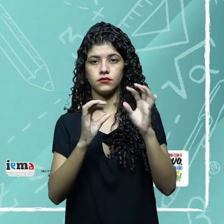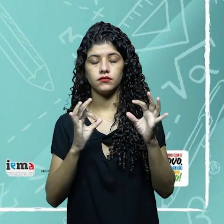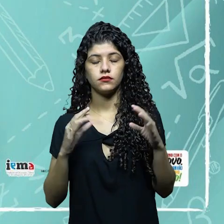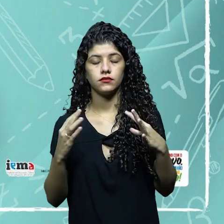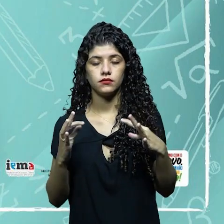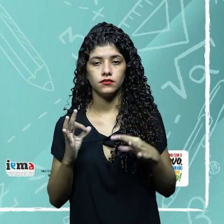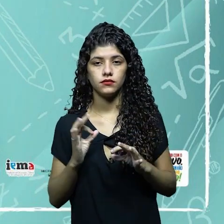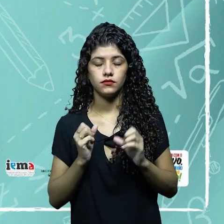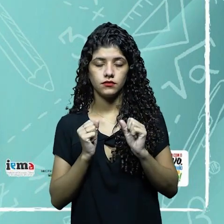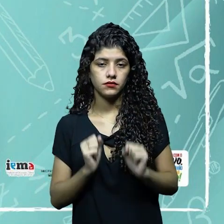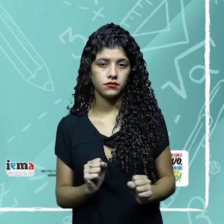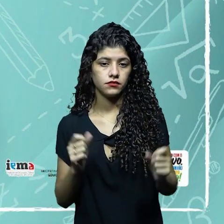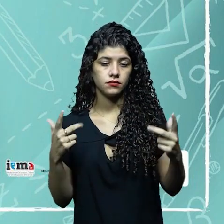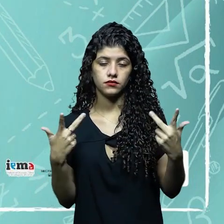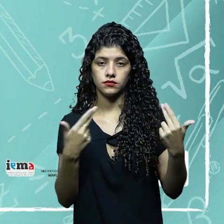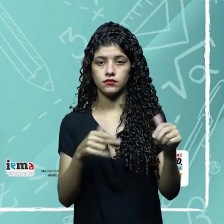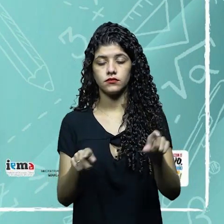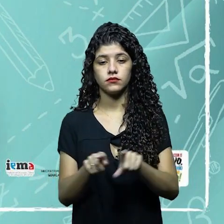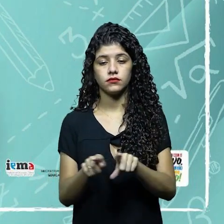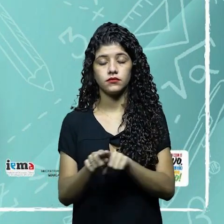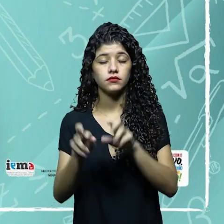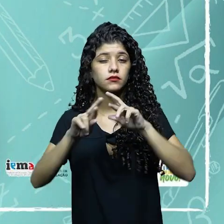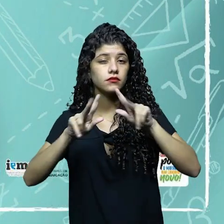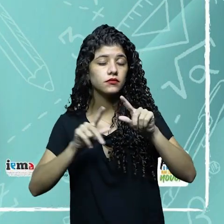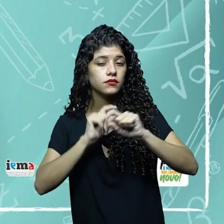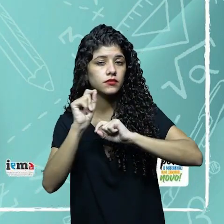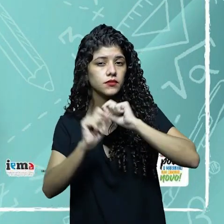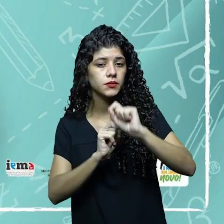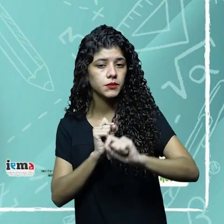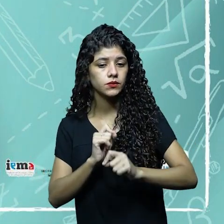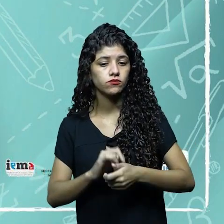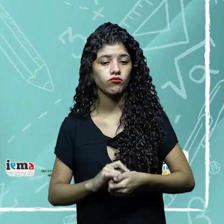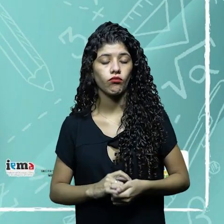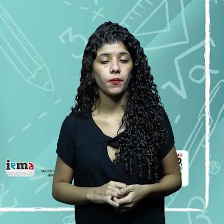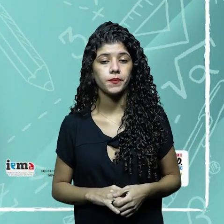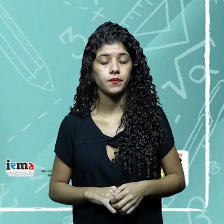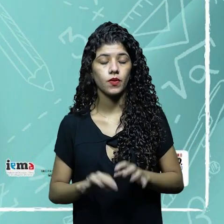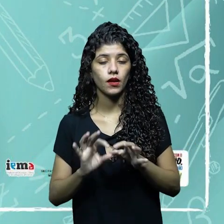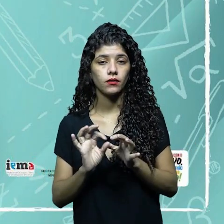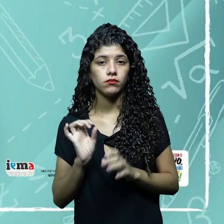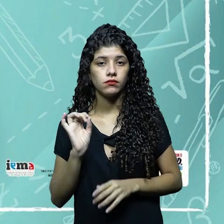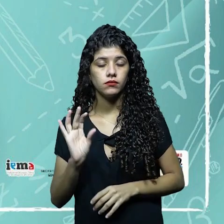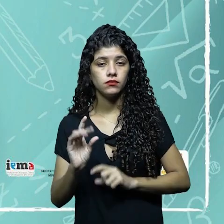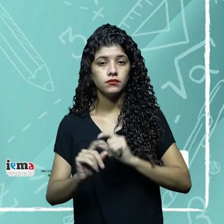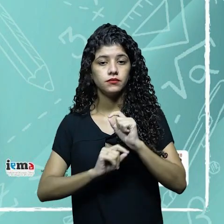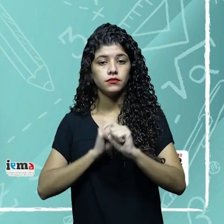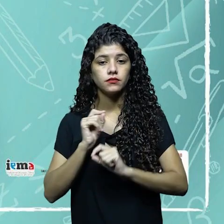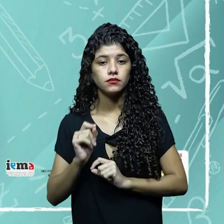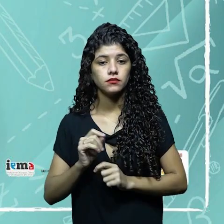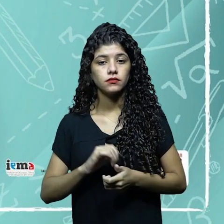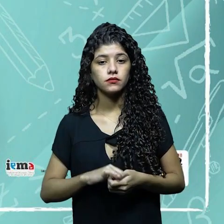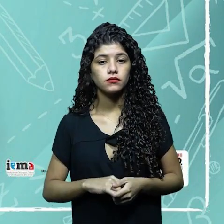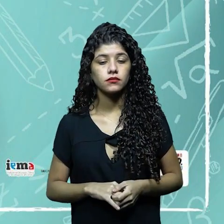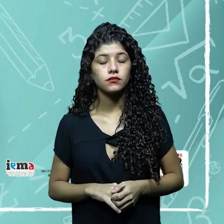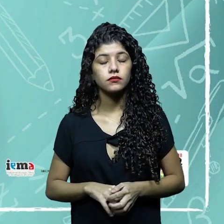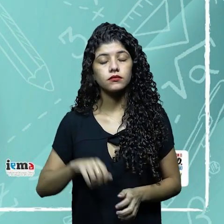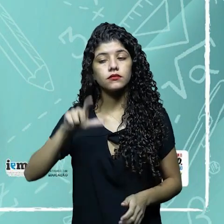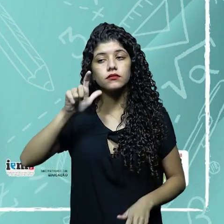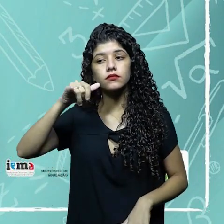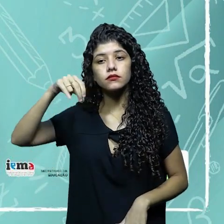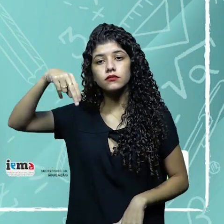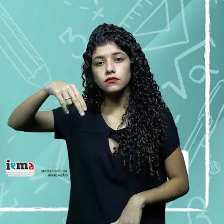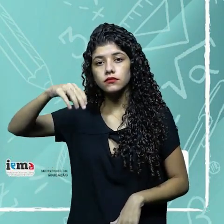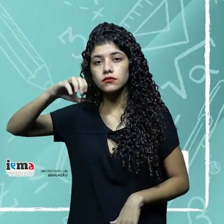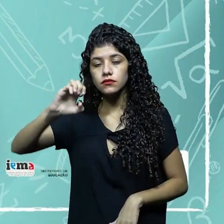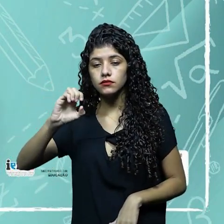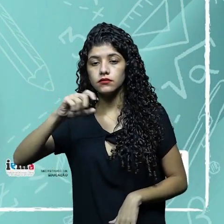mesma figura com o line. A diferença entre elas duas vai ser somente que o linha, ela